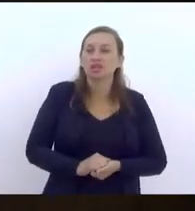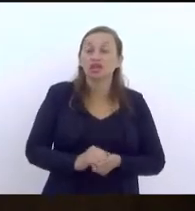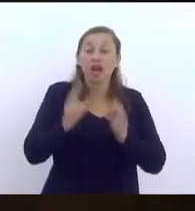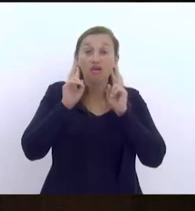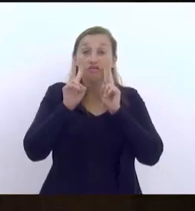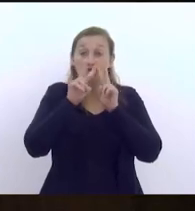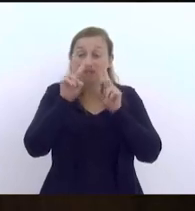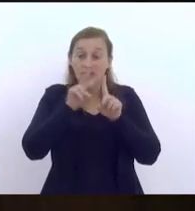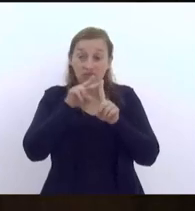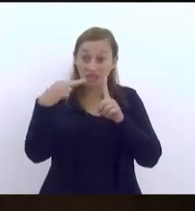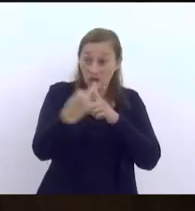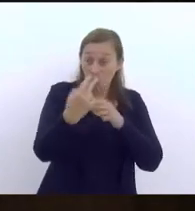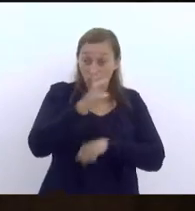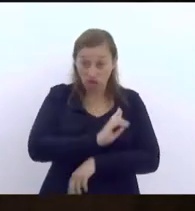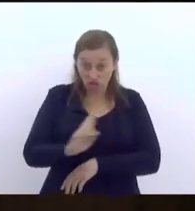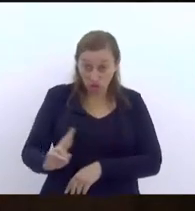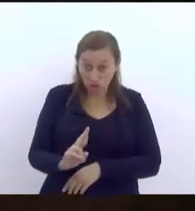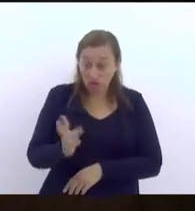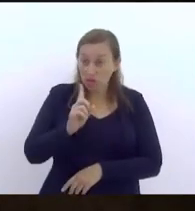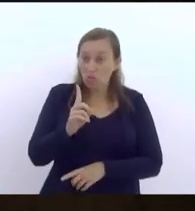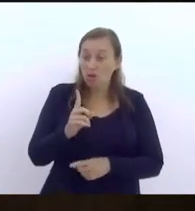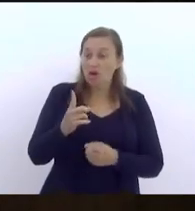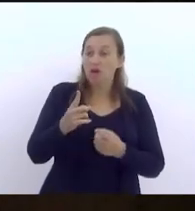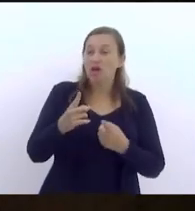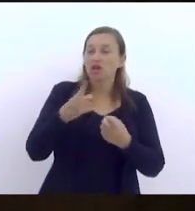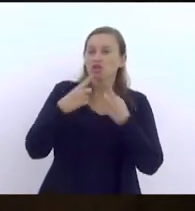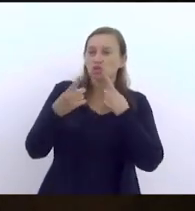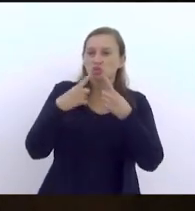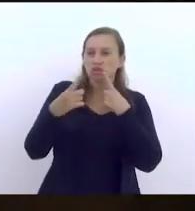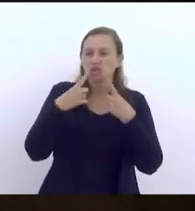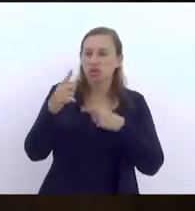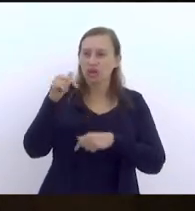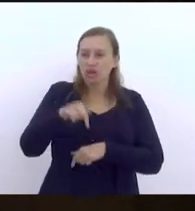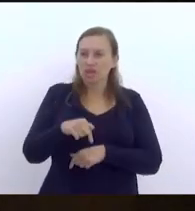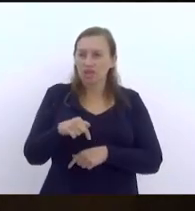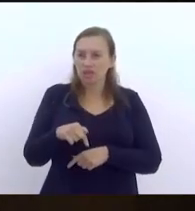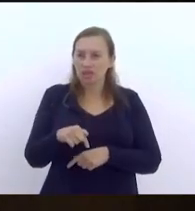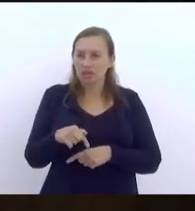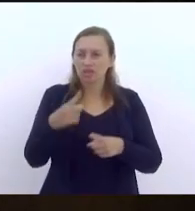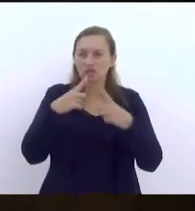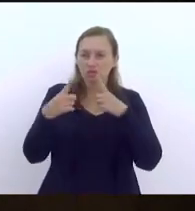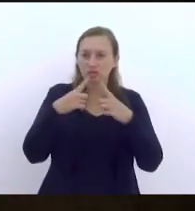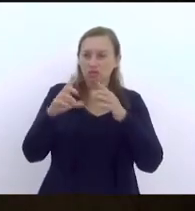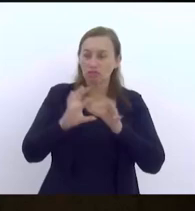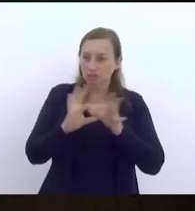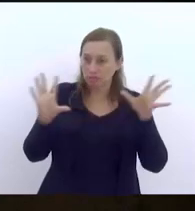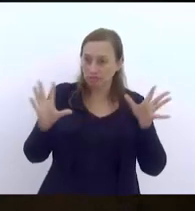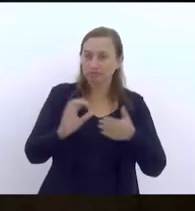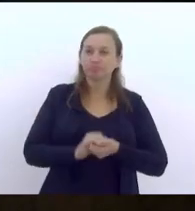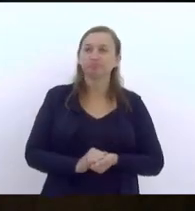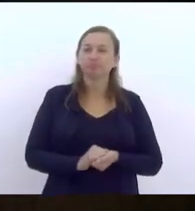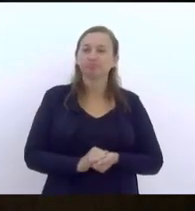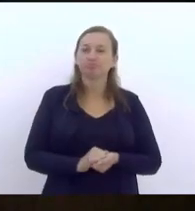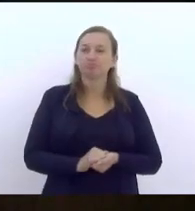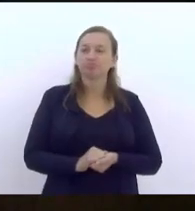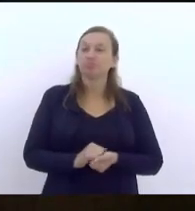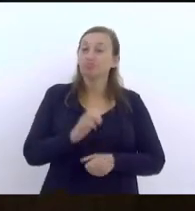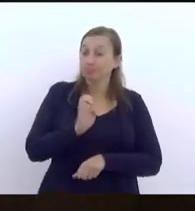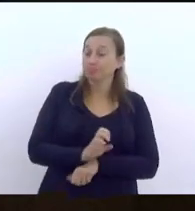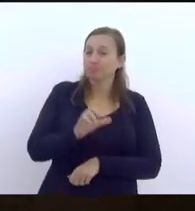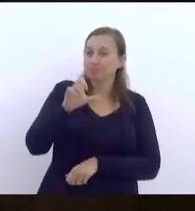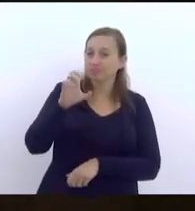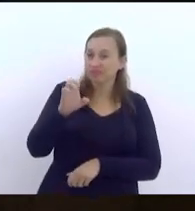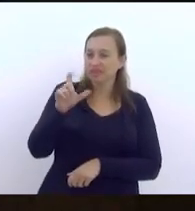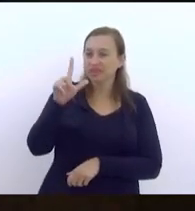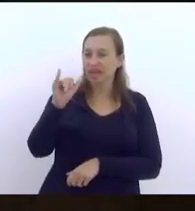vista religioso, não é o debate central que nós temos que fazer aqui. Nós temos que fazer o debate do Estado laico. O Estado laico é o Estado que